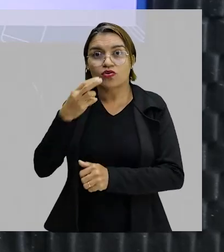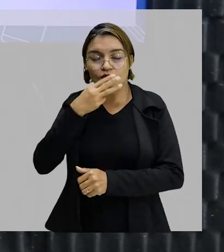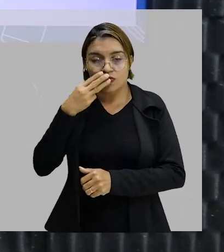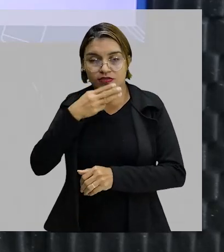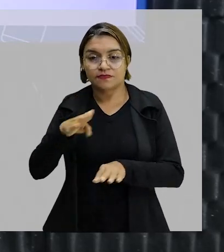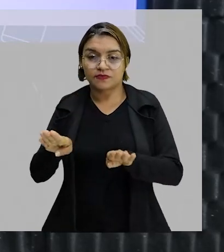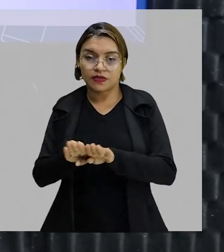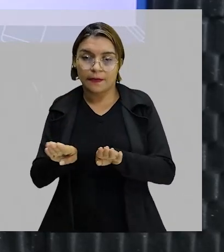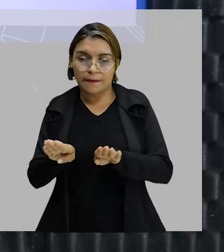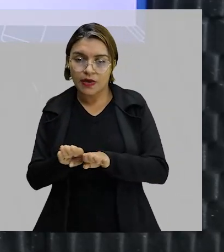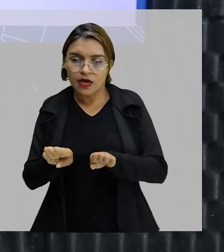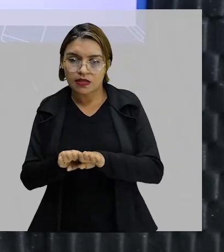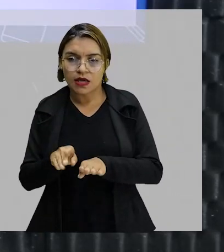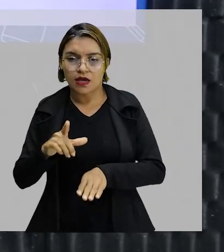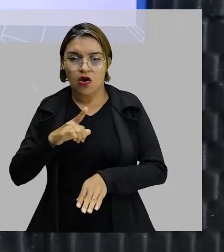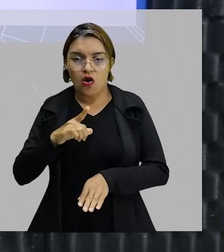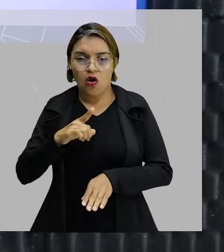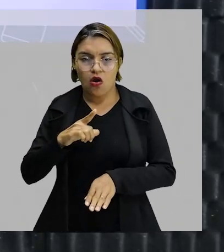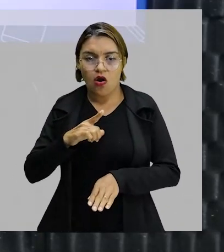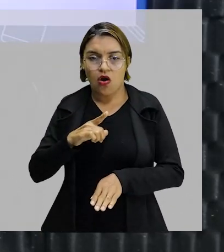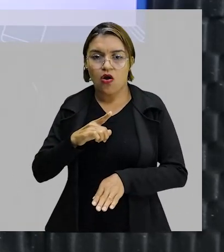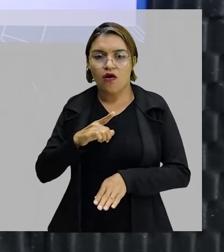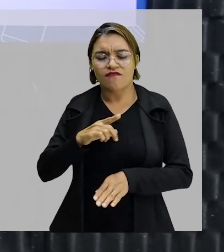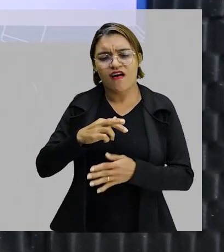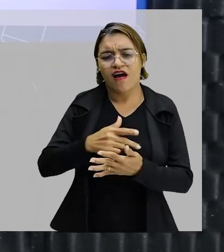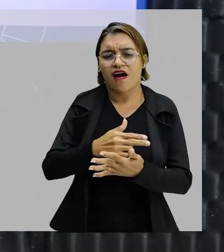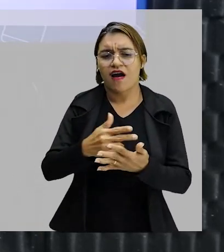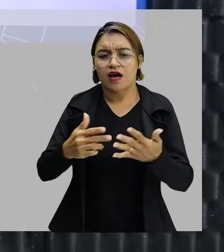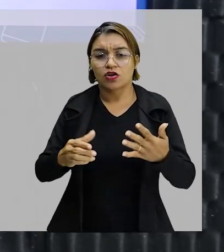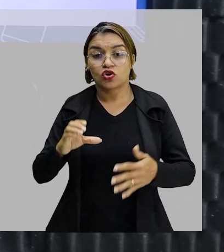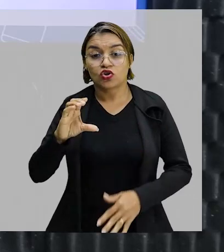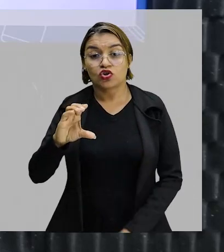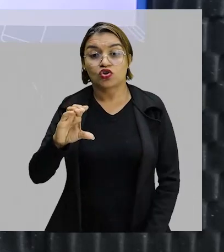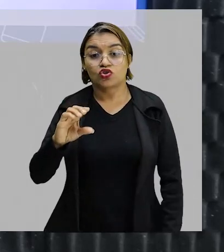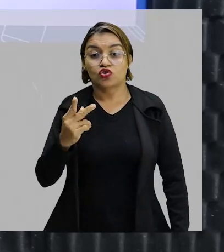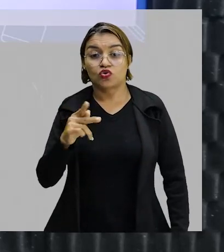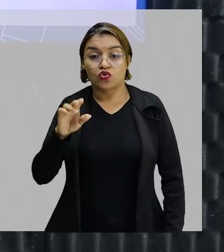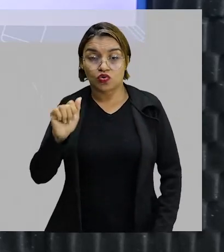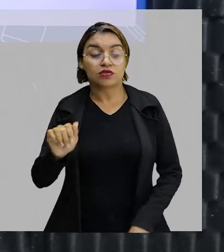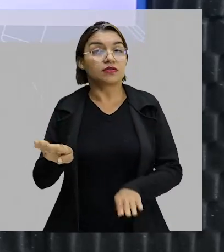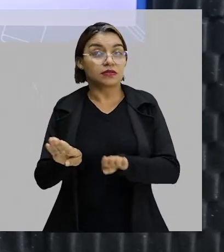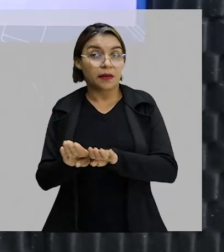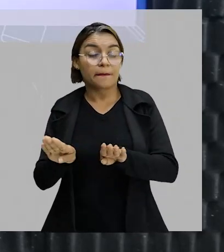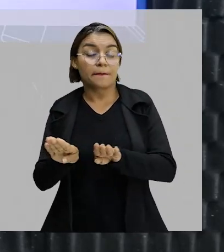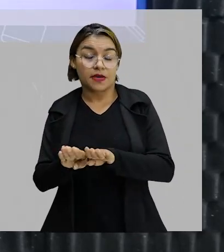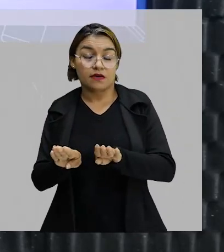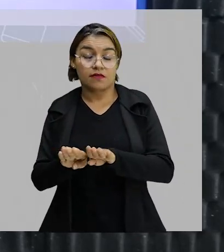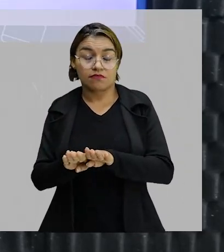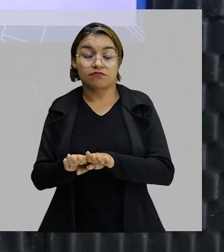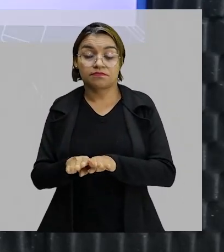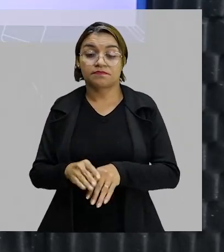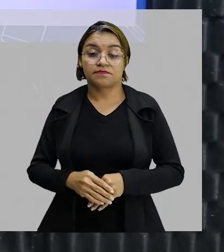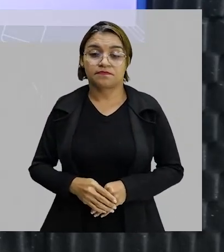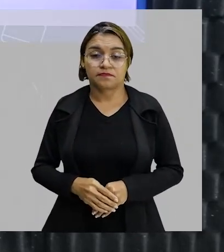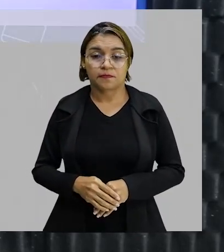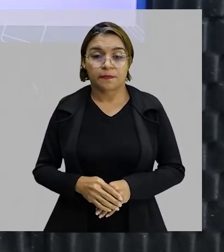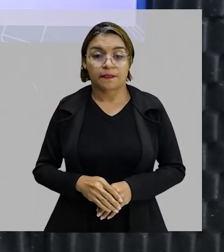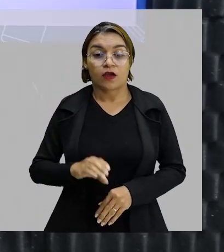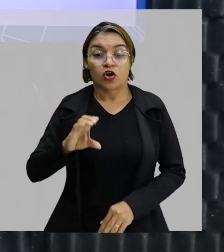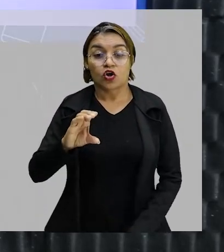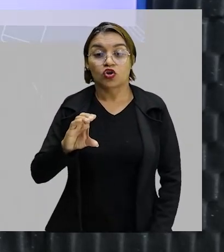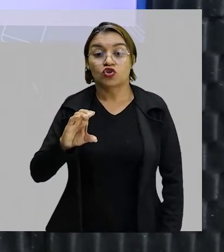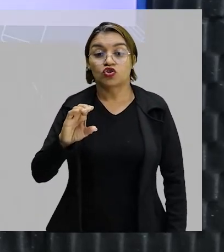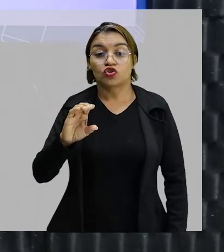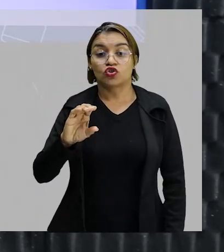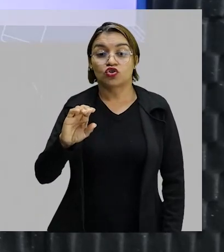torrillas, as magdalenas e os churros são alguns dos mais representativos. Tá, esse churros é